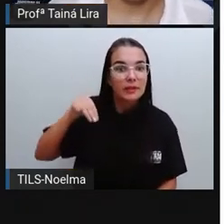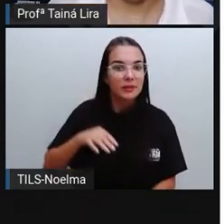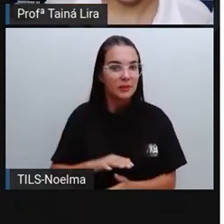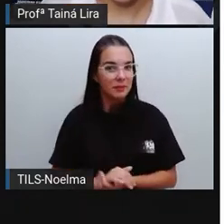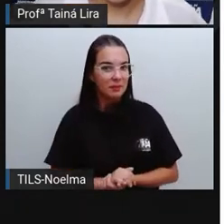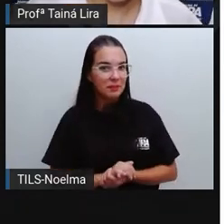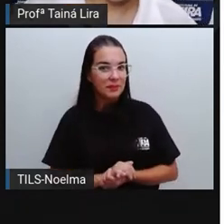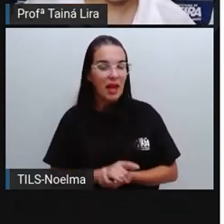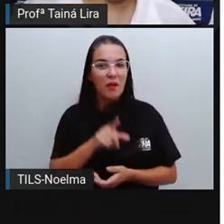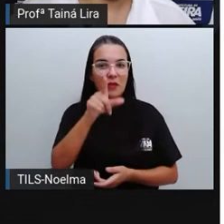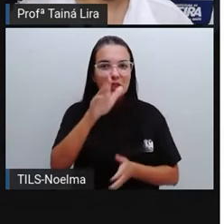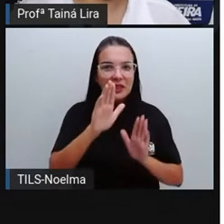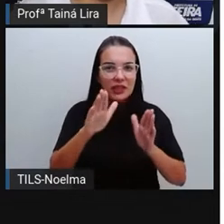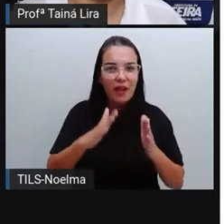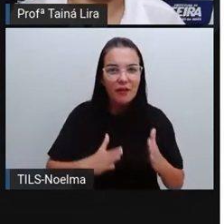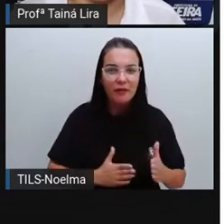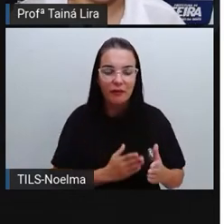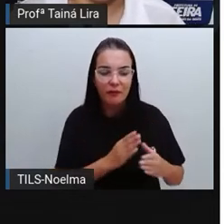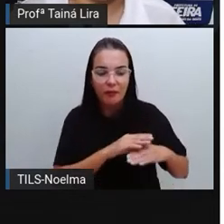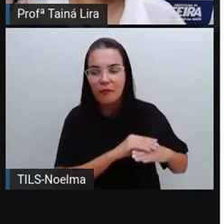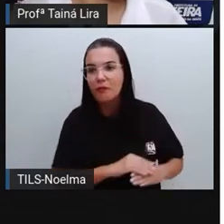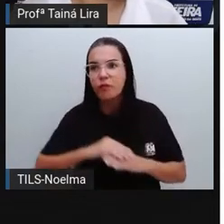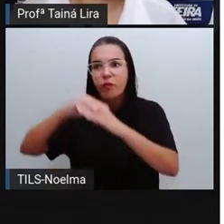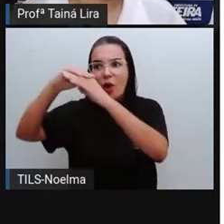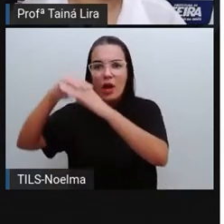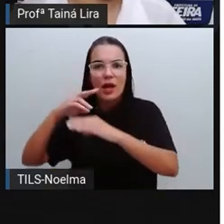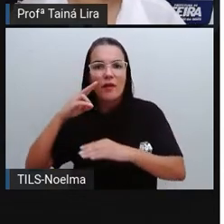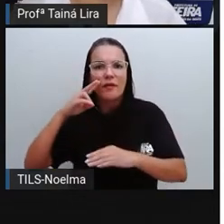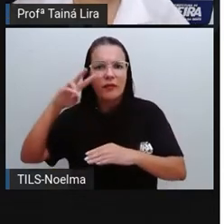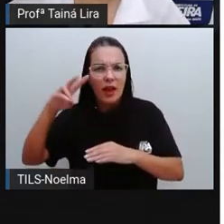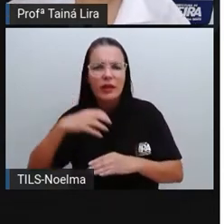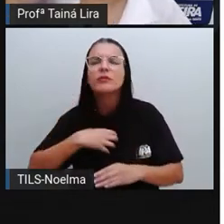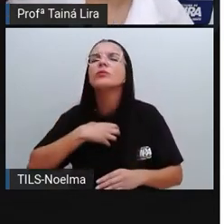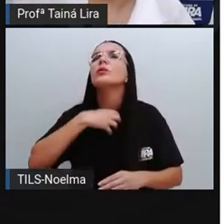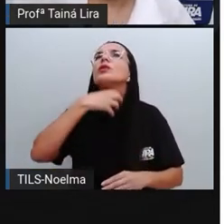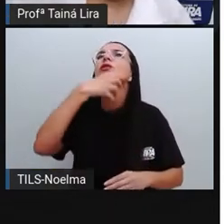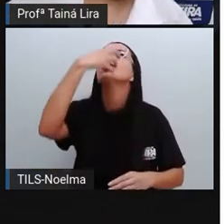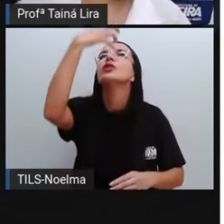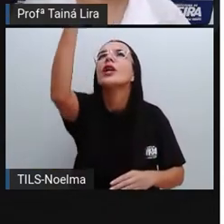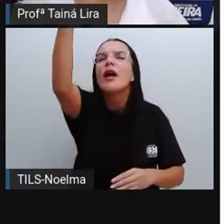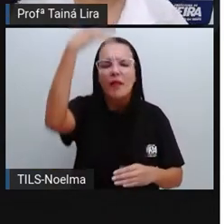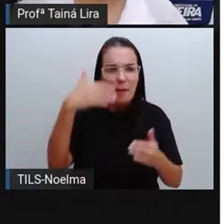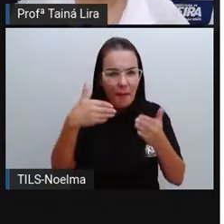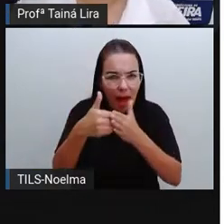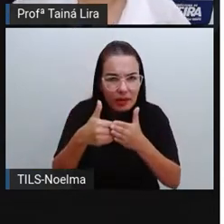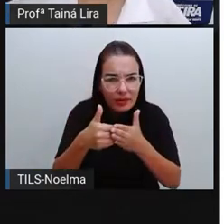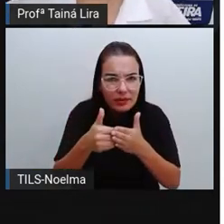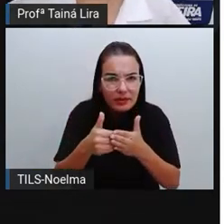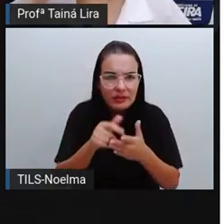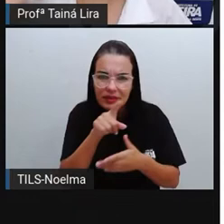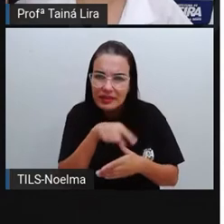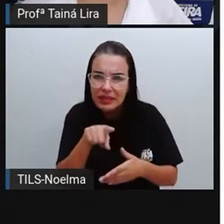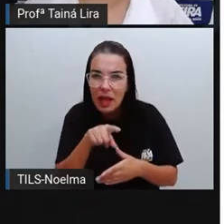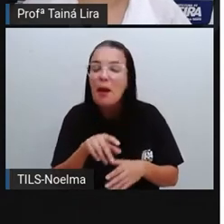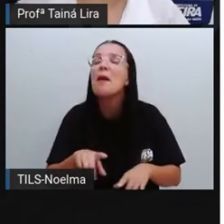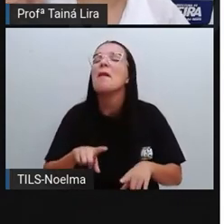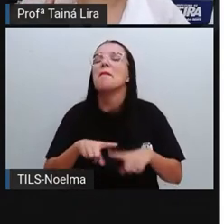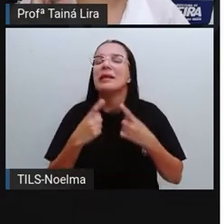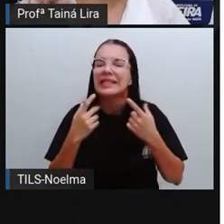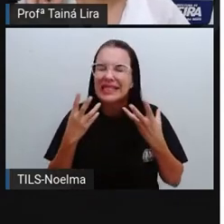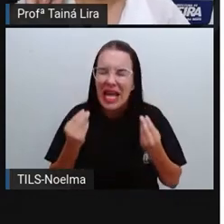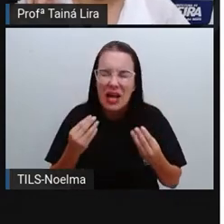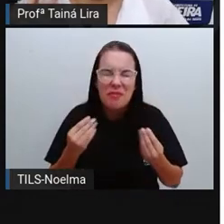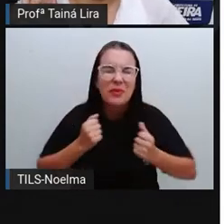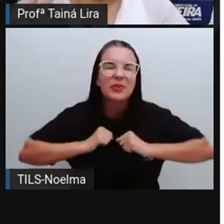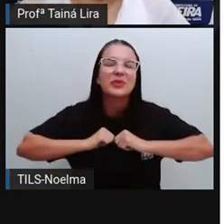já teve a oportunidade aí de ver uma girafa de perto. Ela é muito grande, muito, muito, muito, realmente,